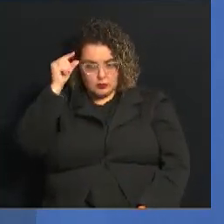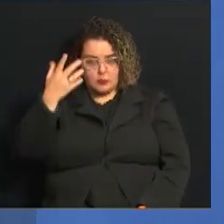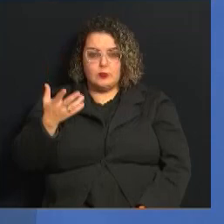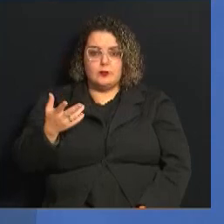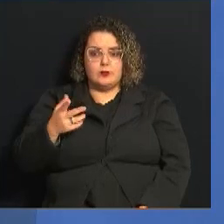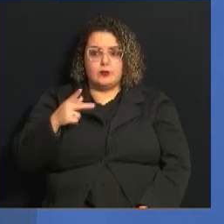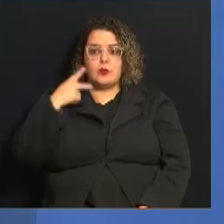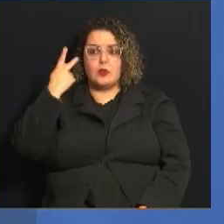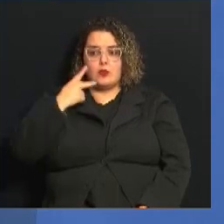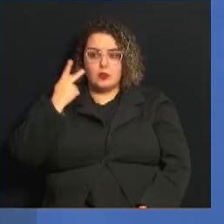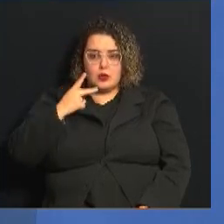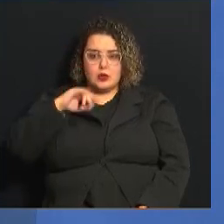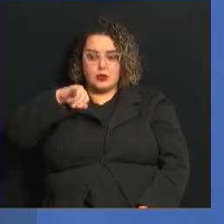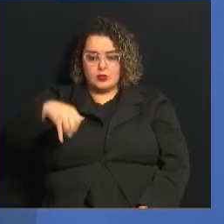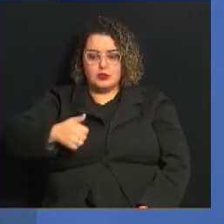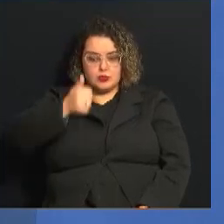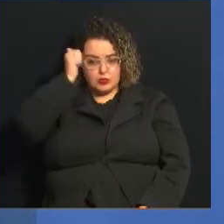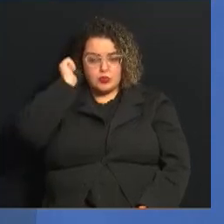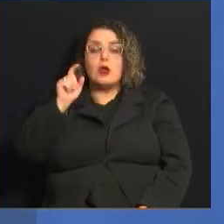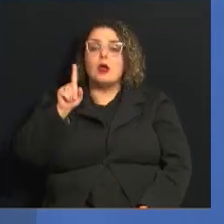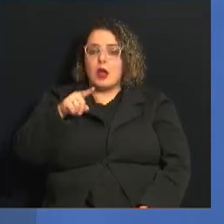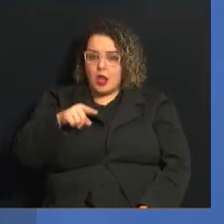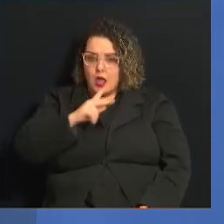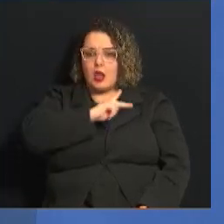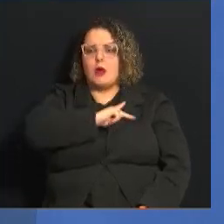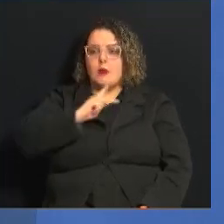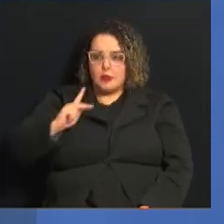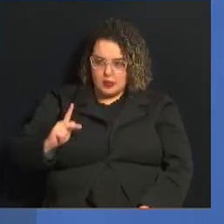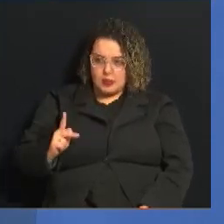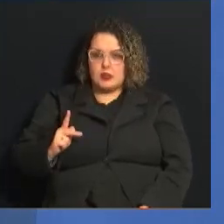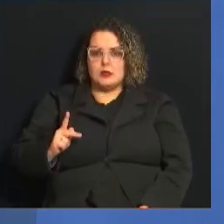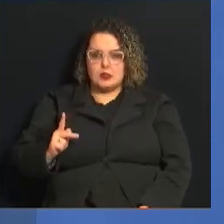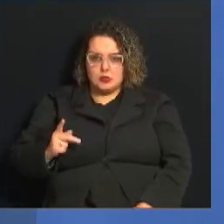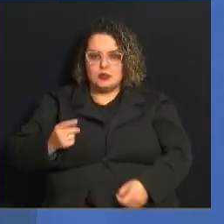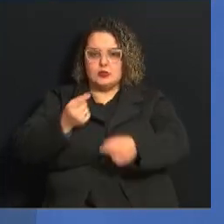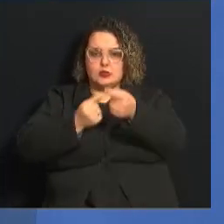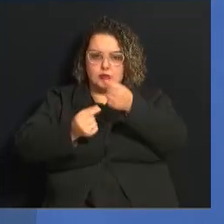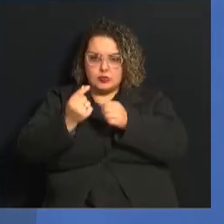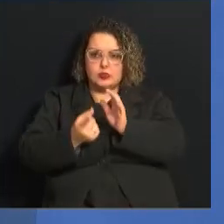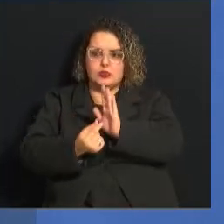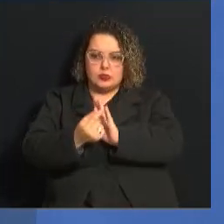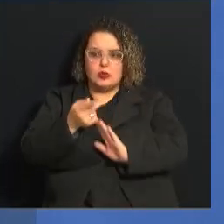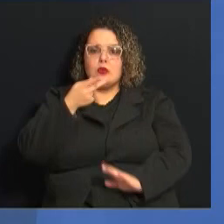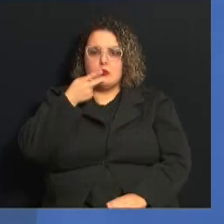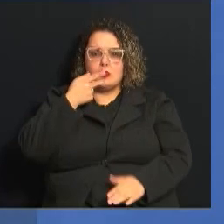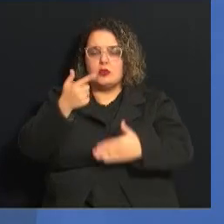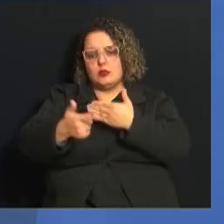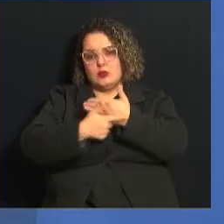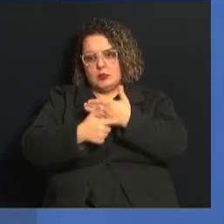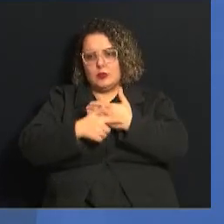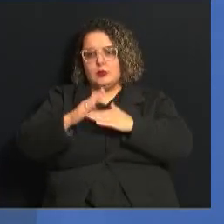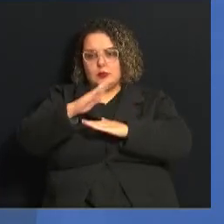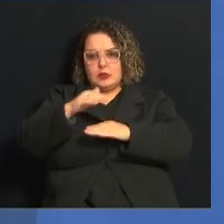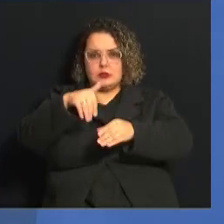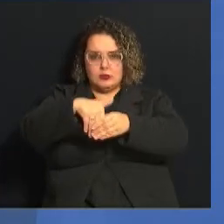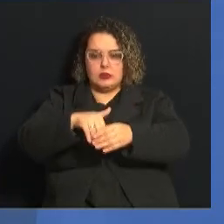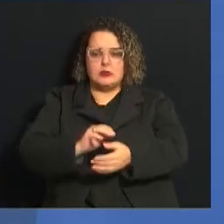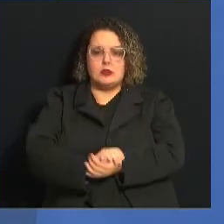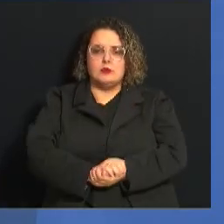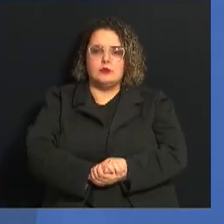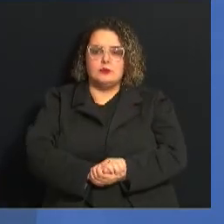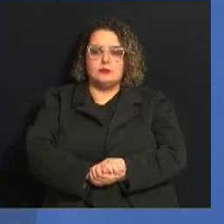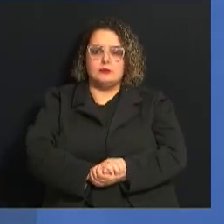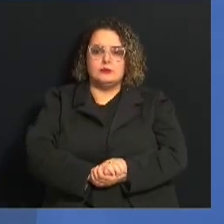hino da barbarense aqui é o presidente da Comissão de Finanças e orçamento falou do papel da câmara nesta votação